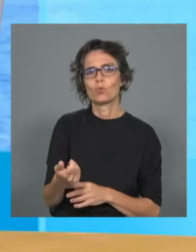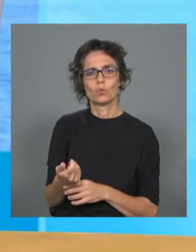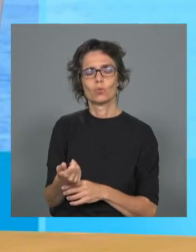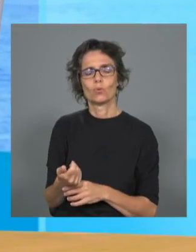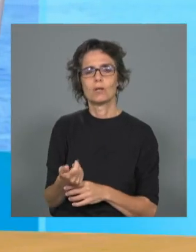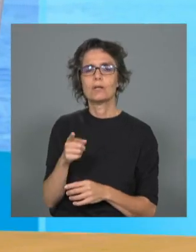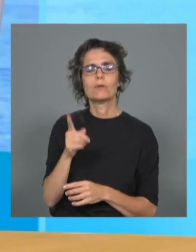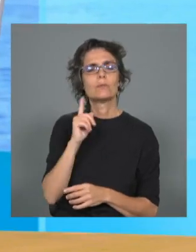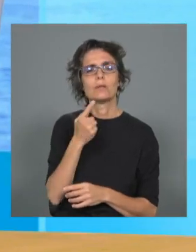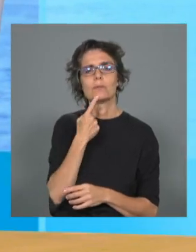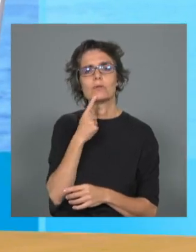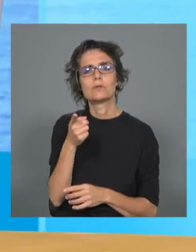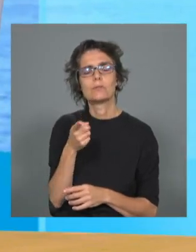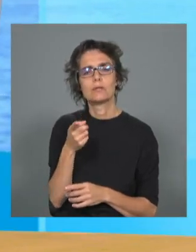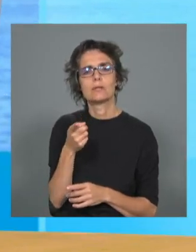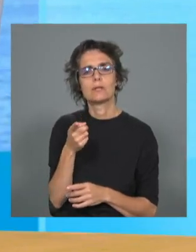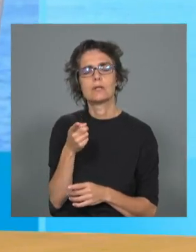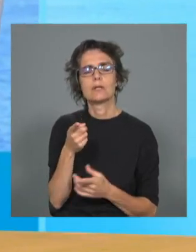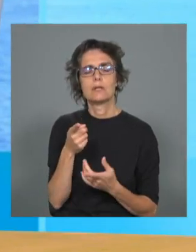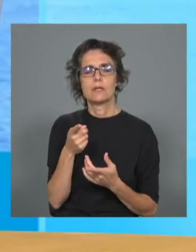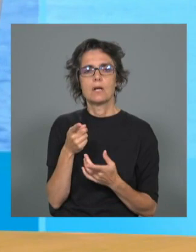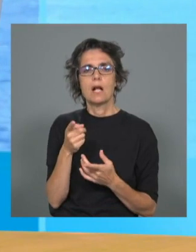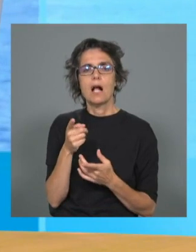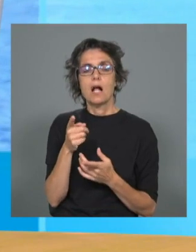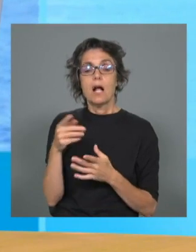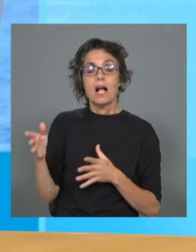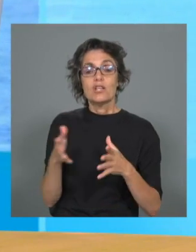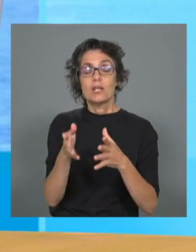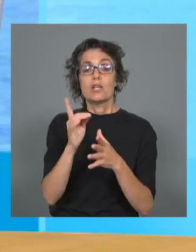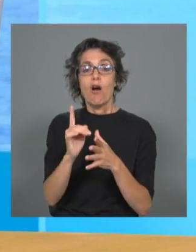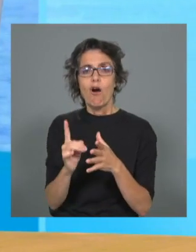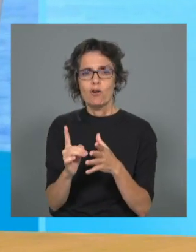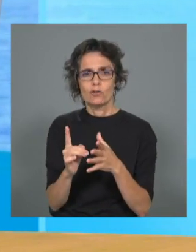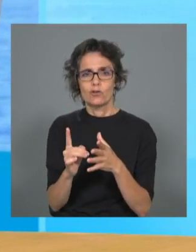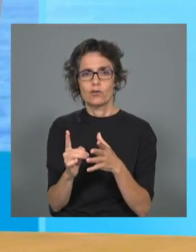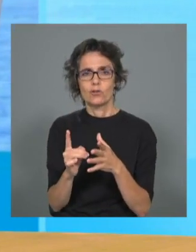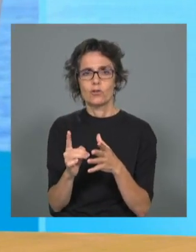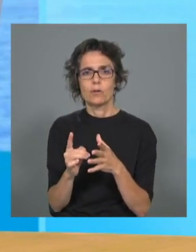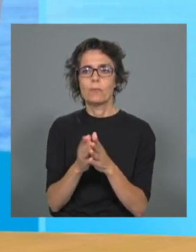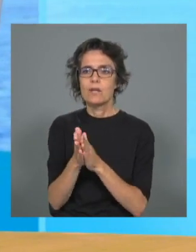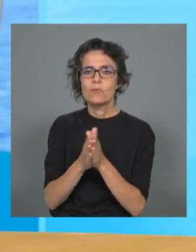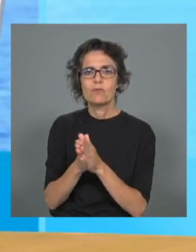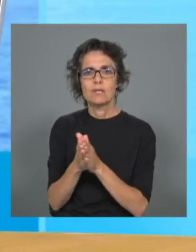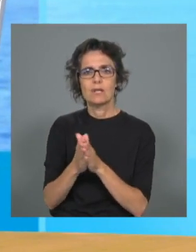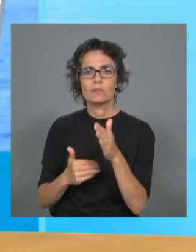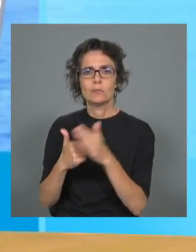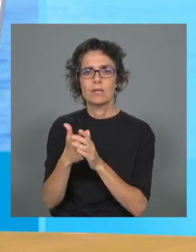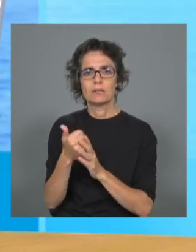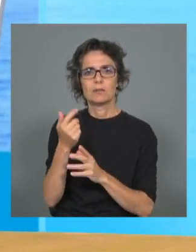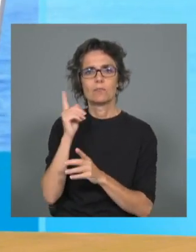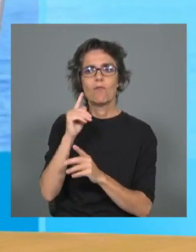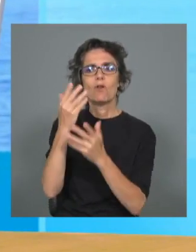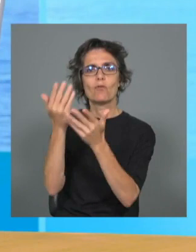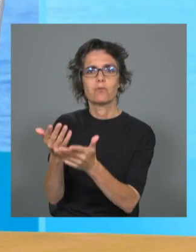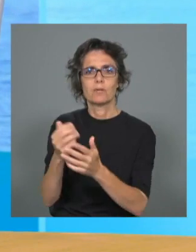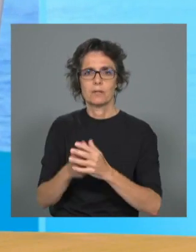terreno em que tudo isto opera para depois percebermos que estratégias é que podemos desenvolver. Portanto, não